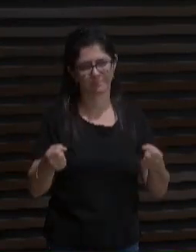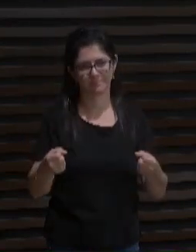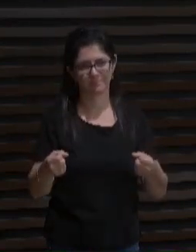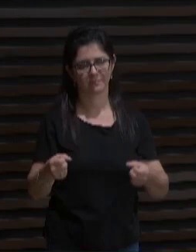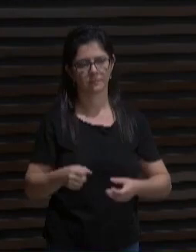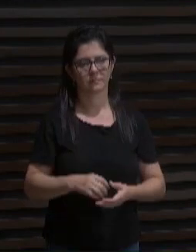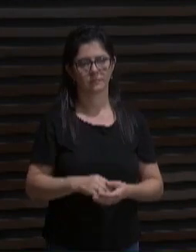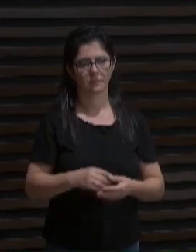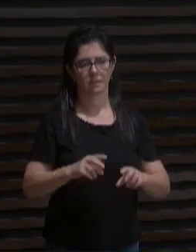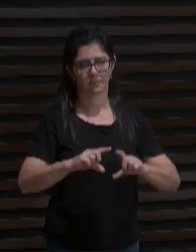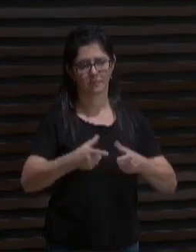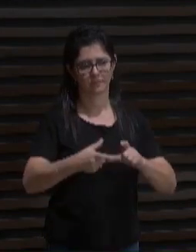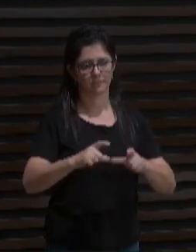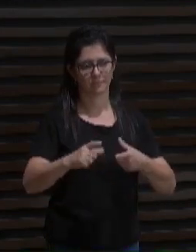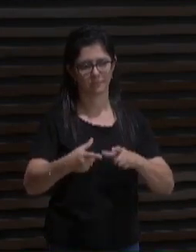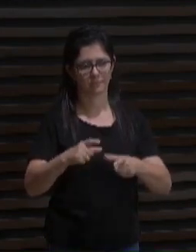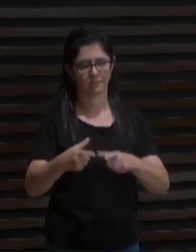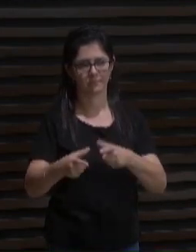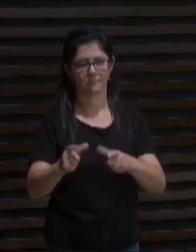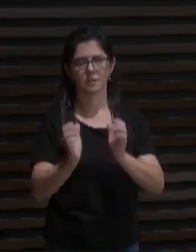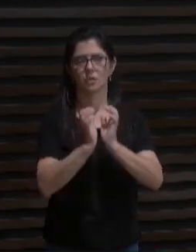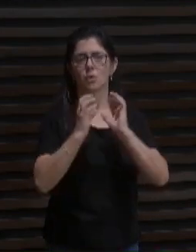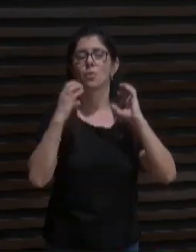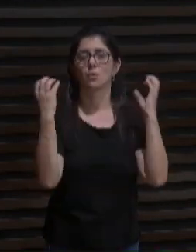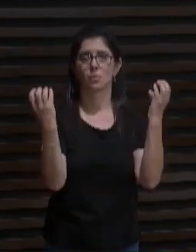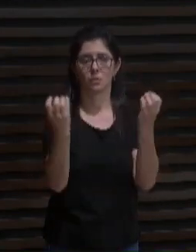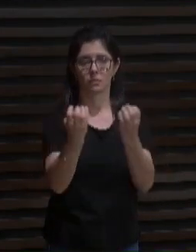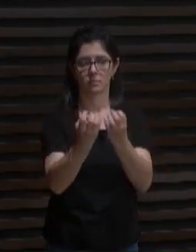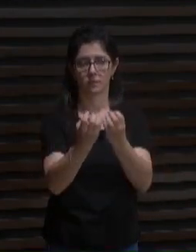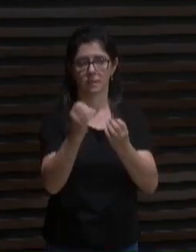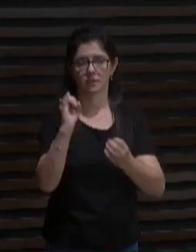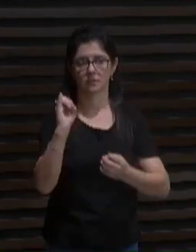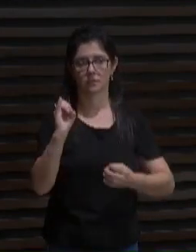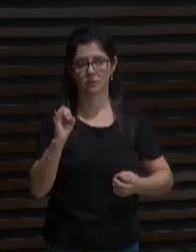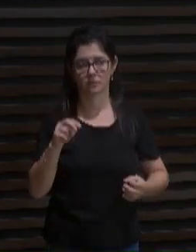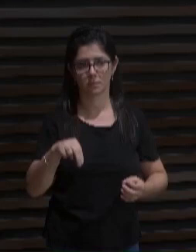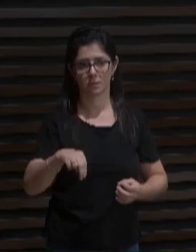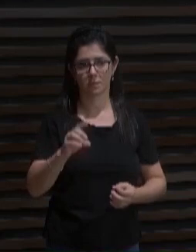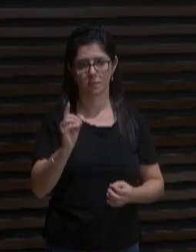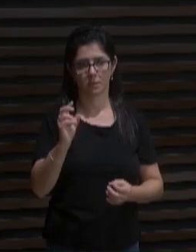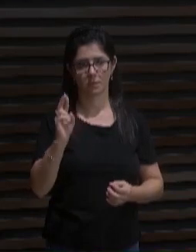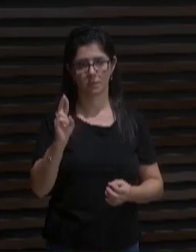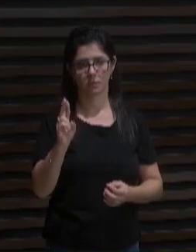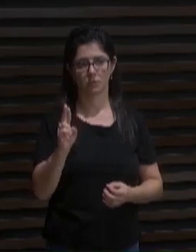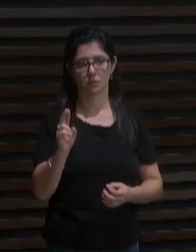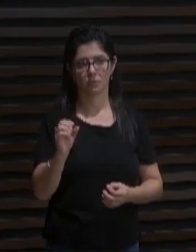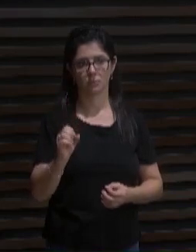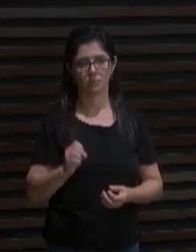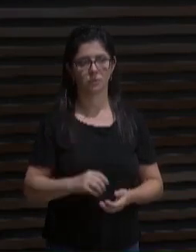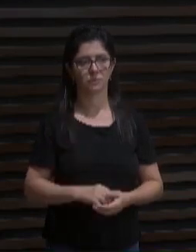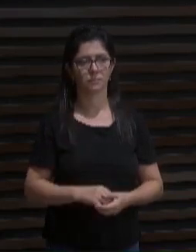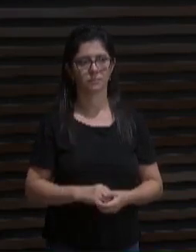O Congresso hindu ia votar, já estava tudo certo, e Deus mudou a opinião deles, porque